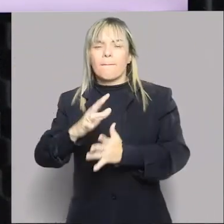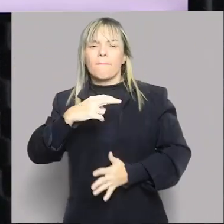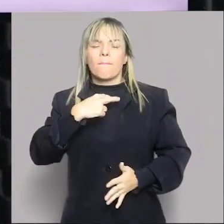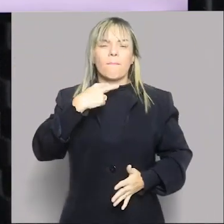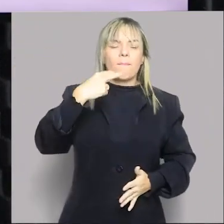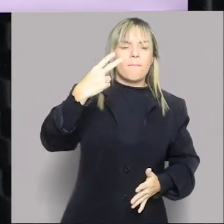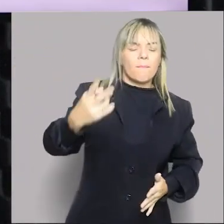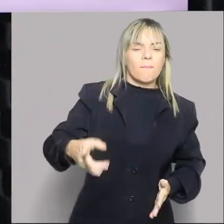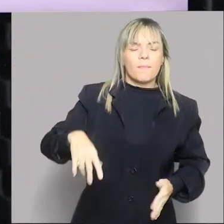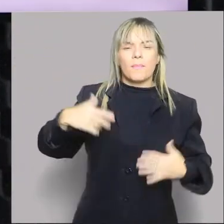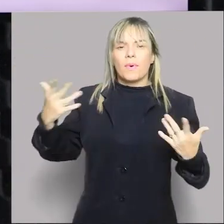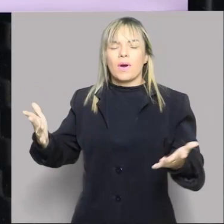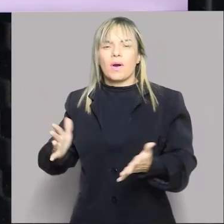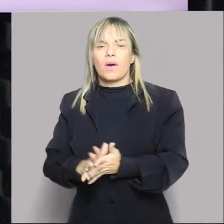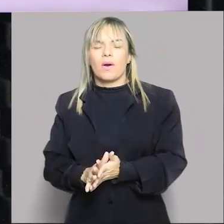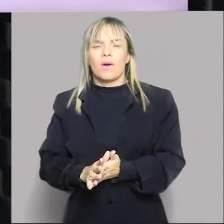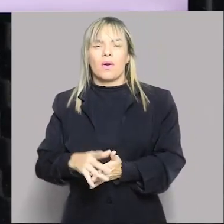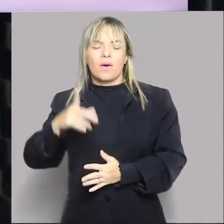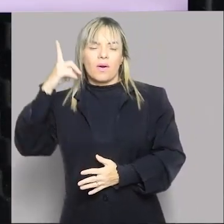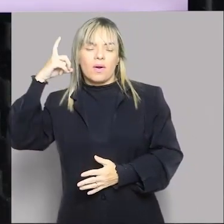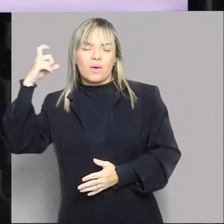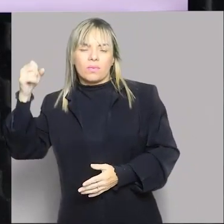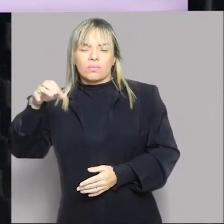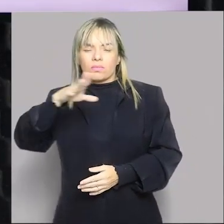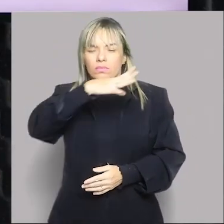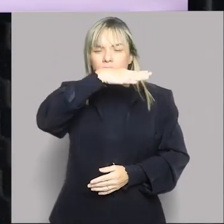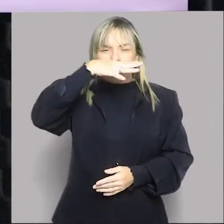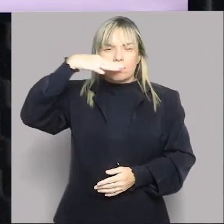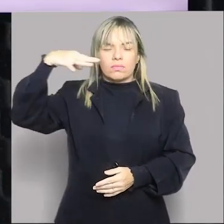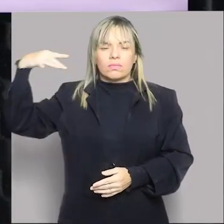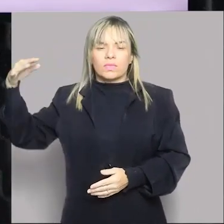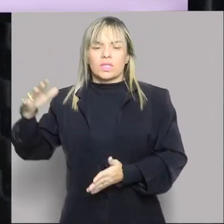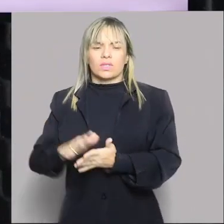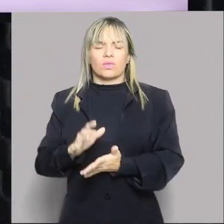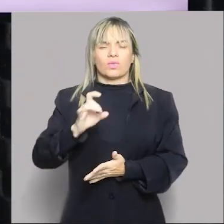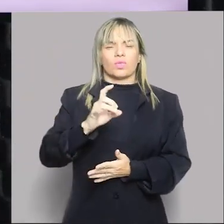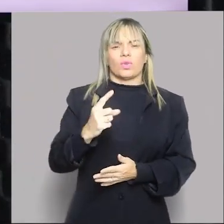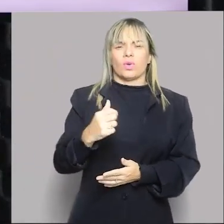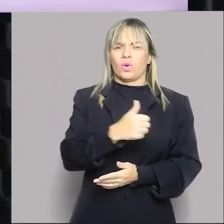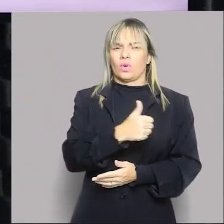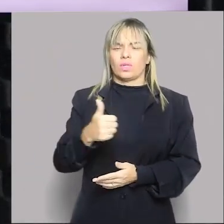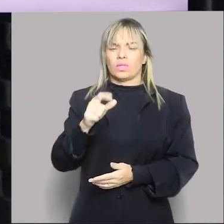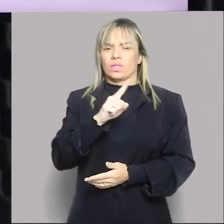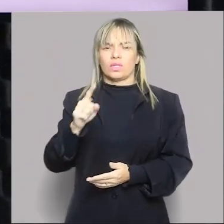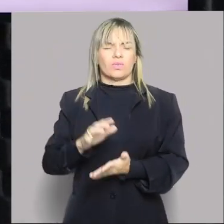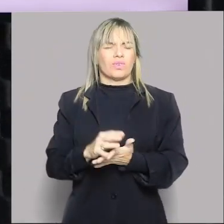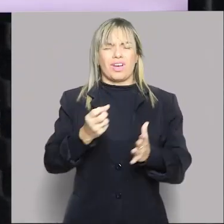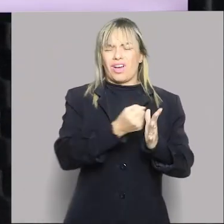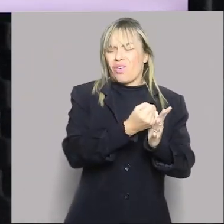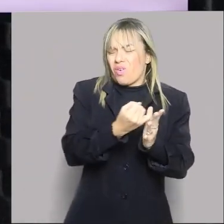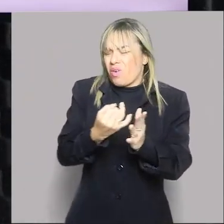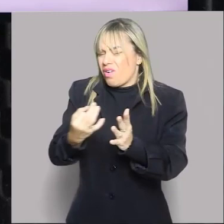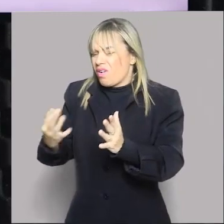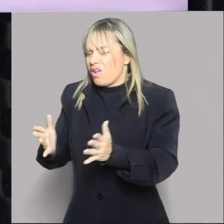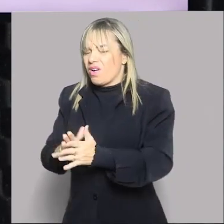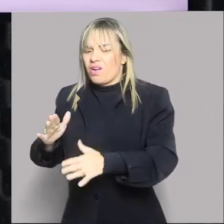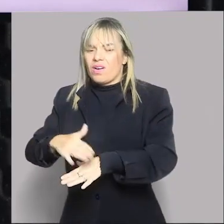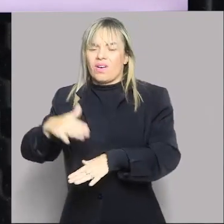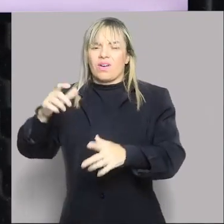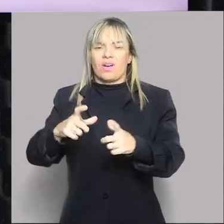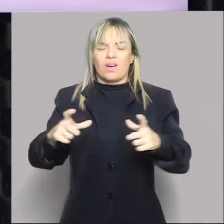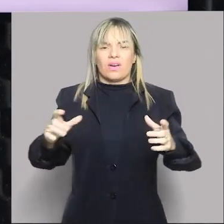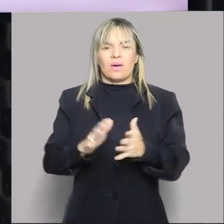em alguns casos cheiros. Então, são só essas 11, professor? De jeito nenhum. Você tem uma gama gigantesca, mas a gente vai ficar só